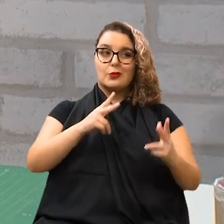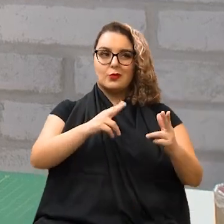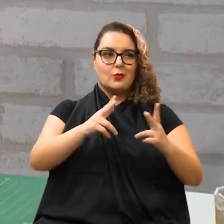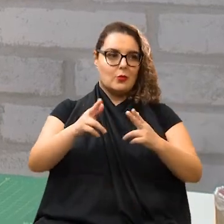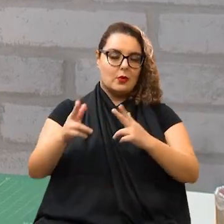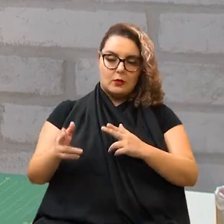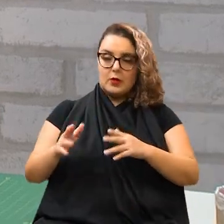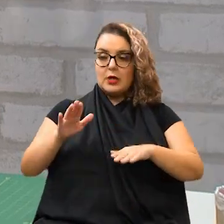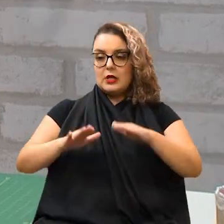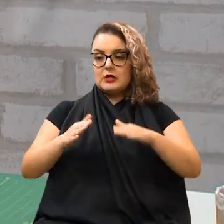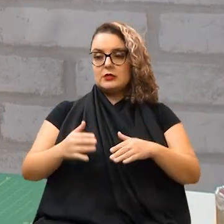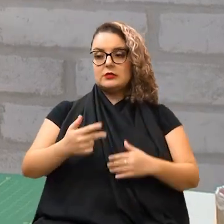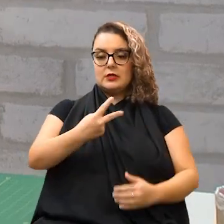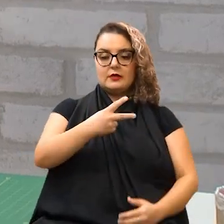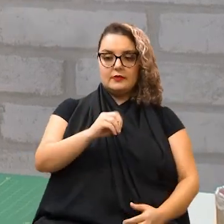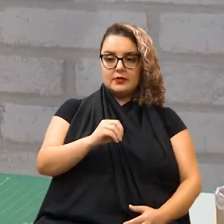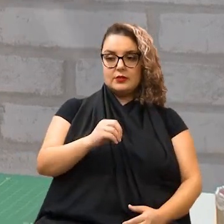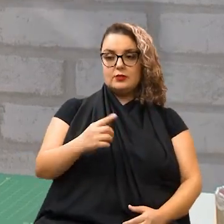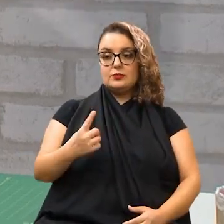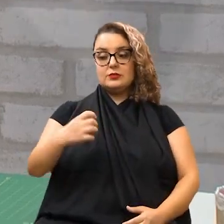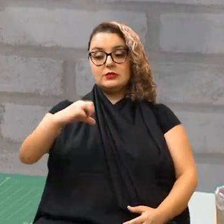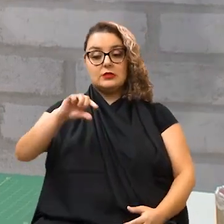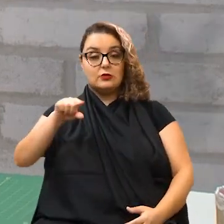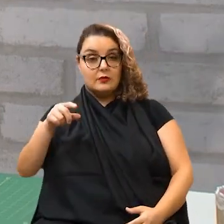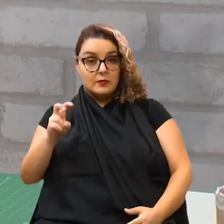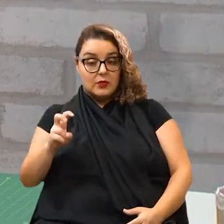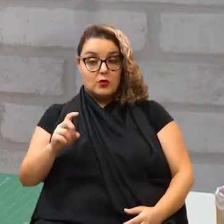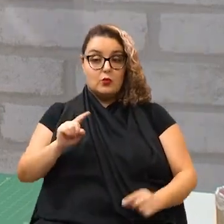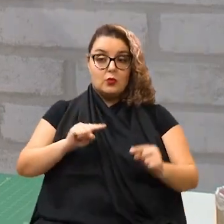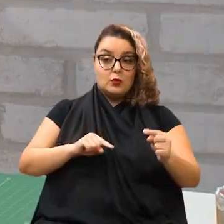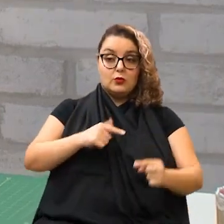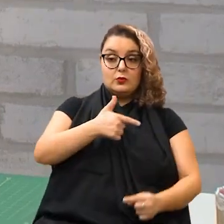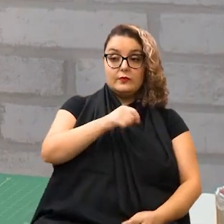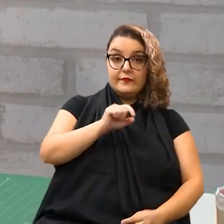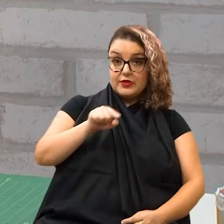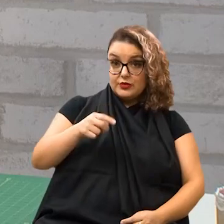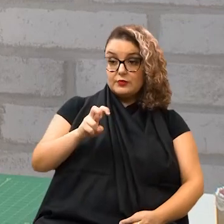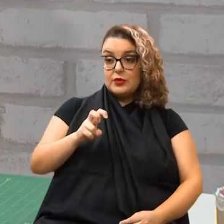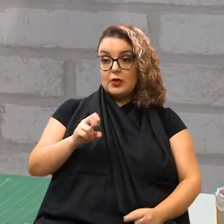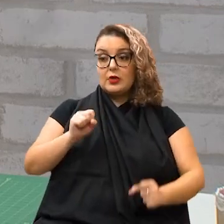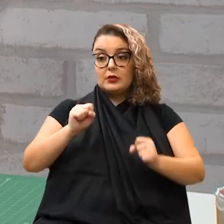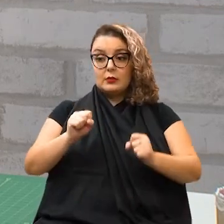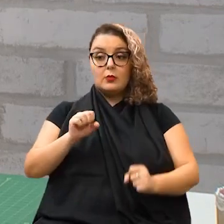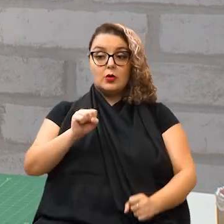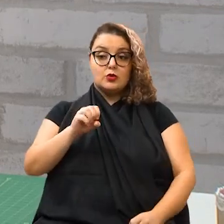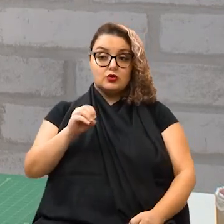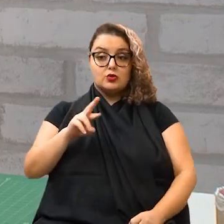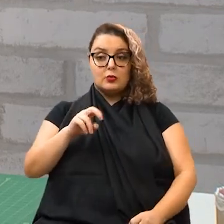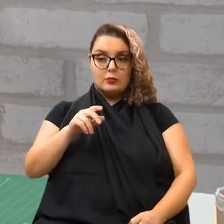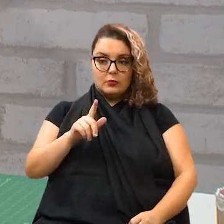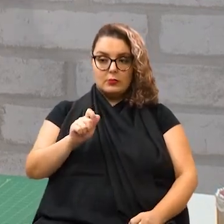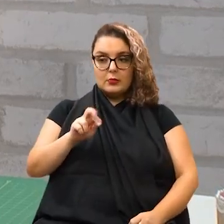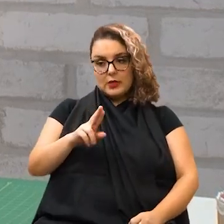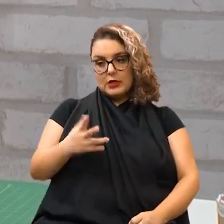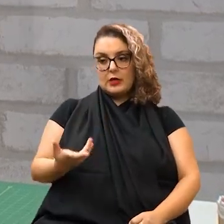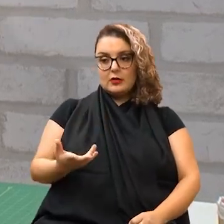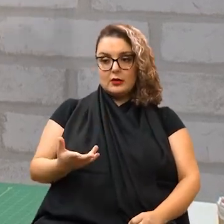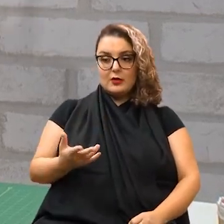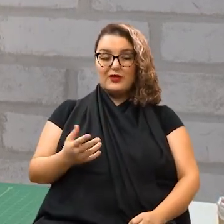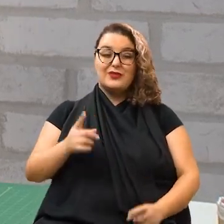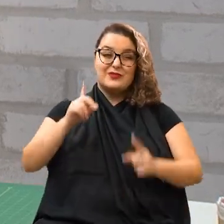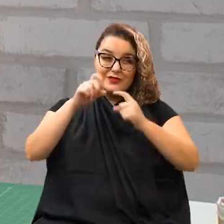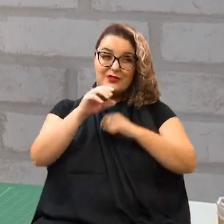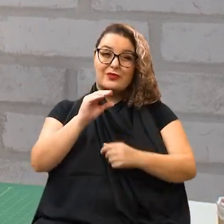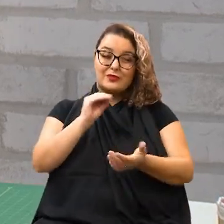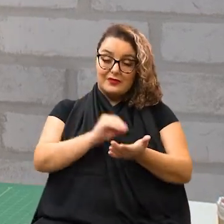são iguais. Às vezes um lado tem 20, outro lado tem 19,5. Outro lado tem 20,5, então pode sobrar um pedaço. Se sobrar, a gente refila, dura